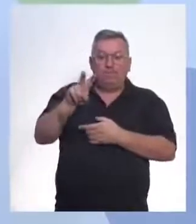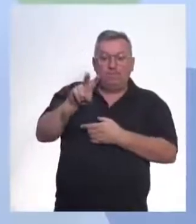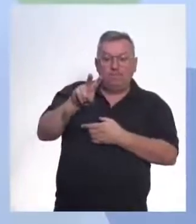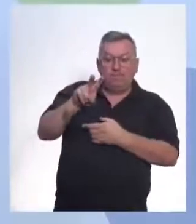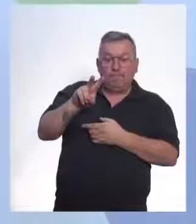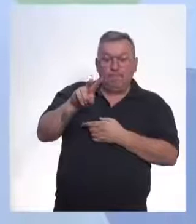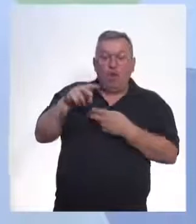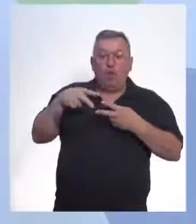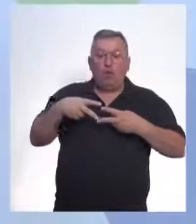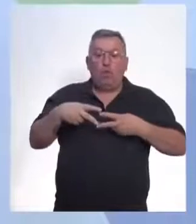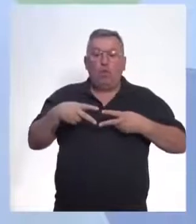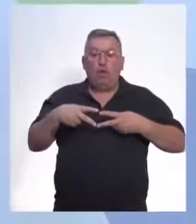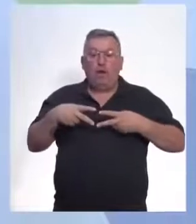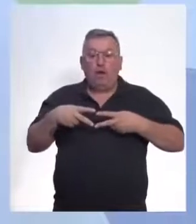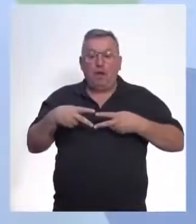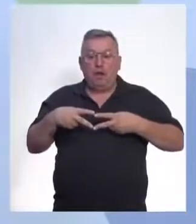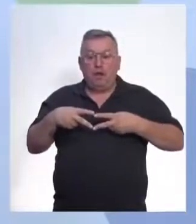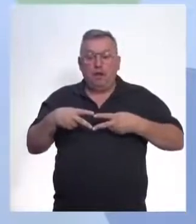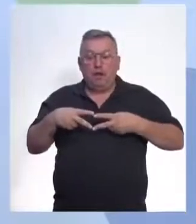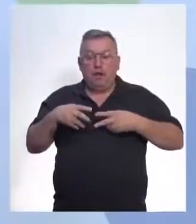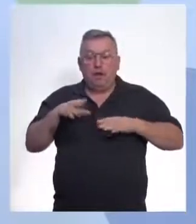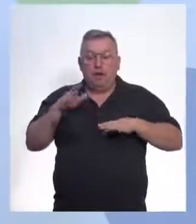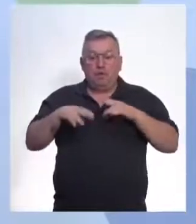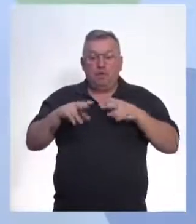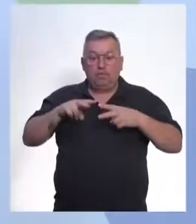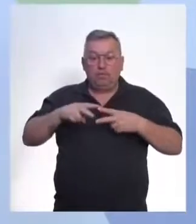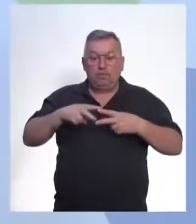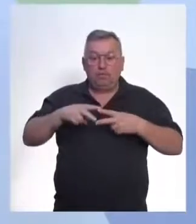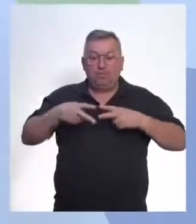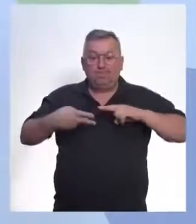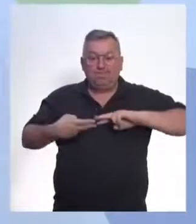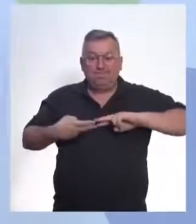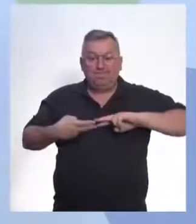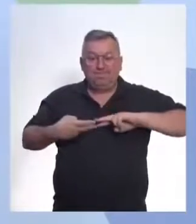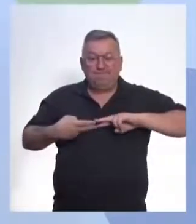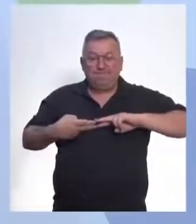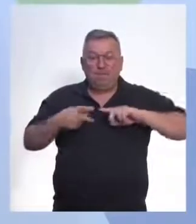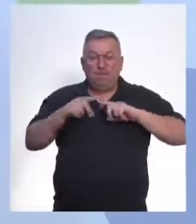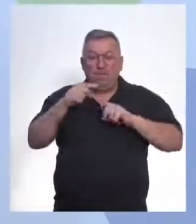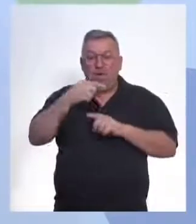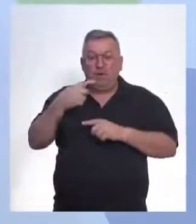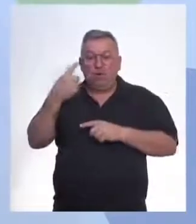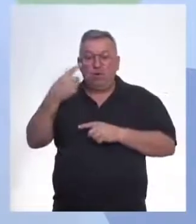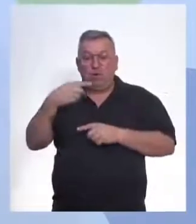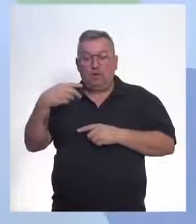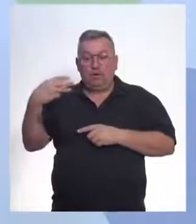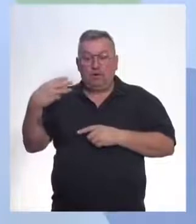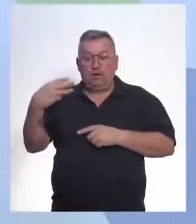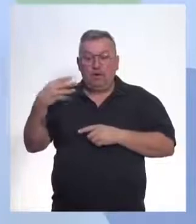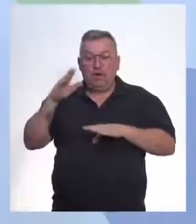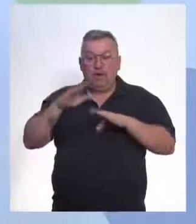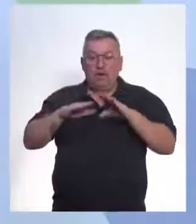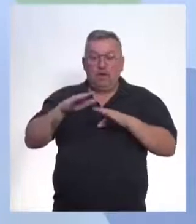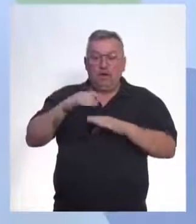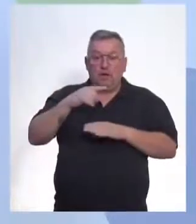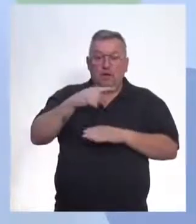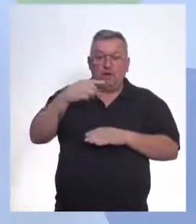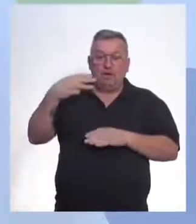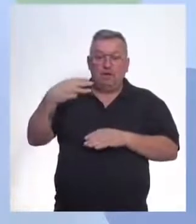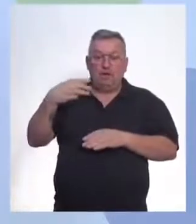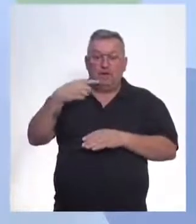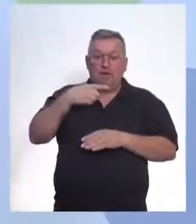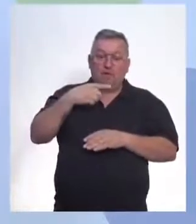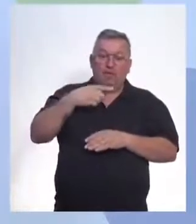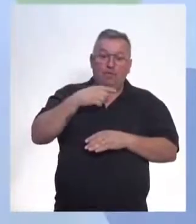par ordenado. Então, às vezes, eles invertem, então, que nem você colocou o -1 e o -3, às vezes eles colocam -3